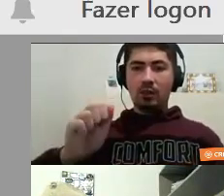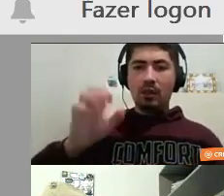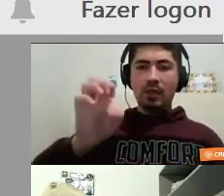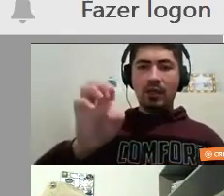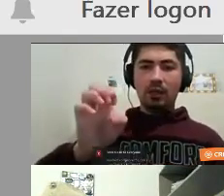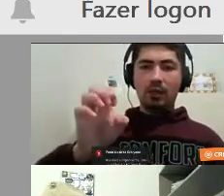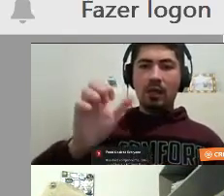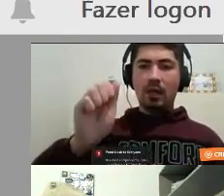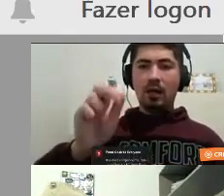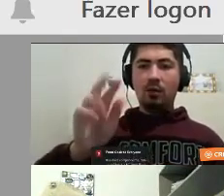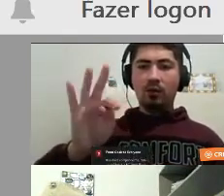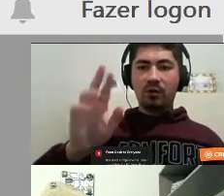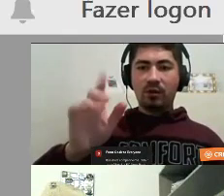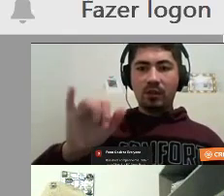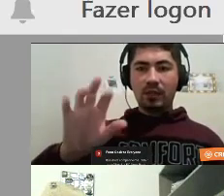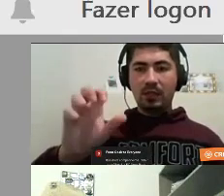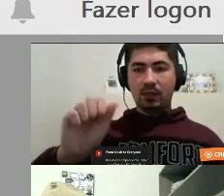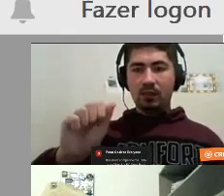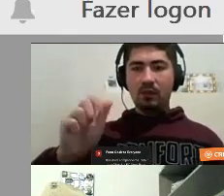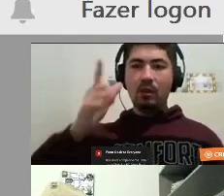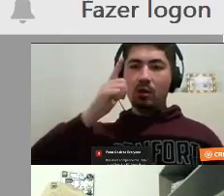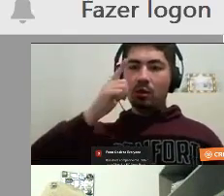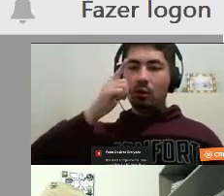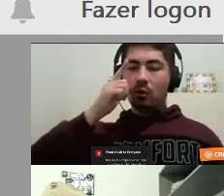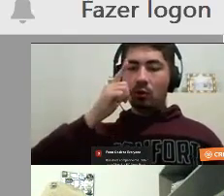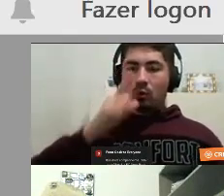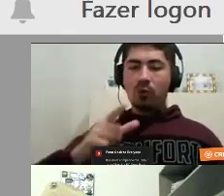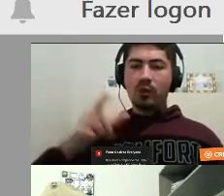graças ao empenho, ao trabalho